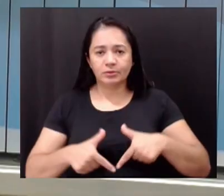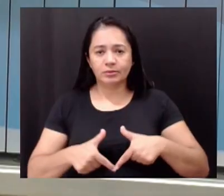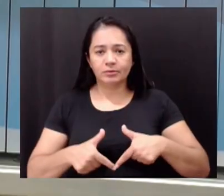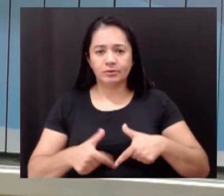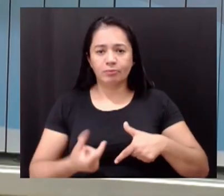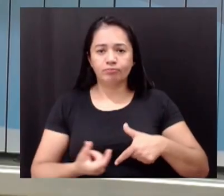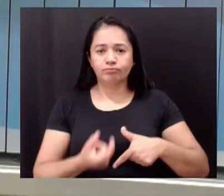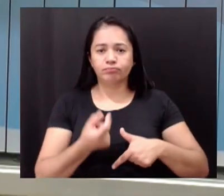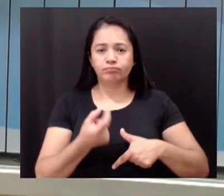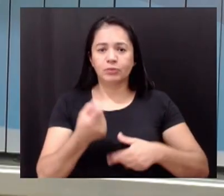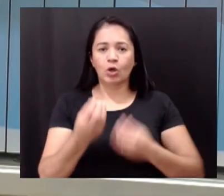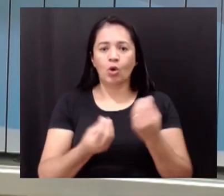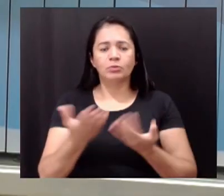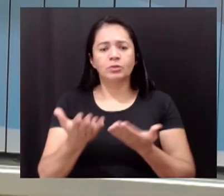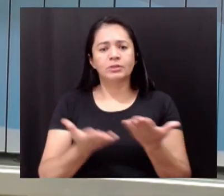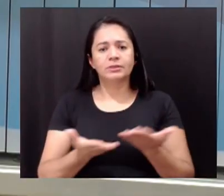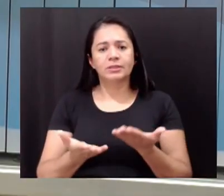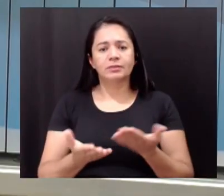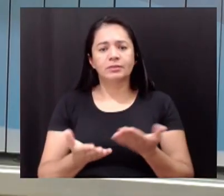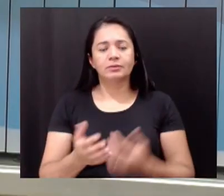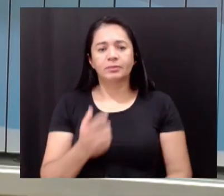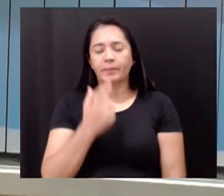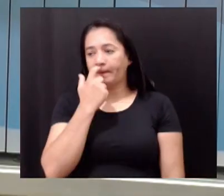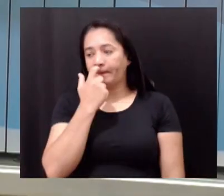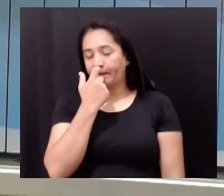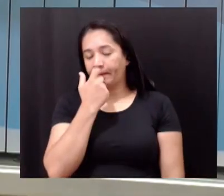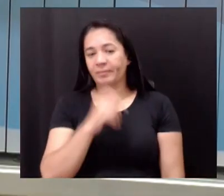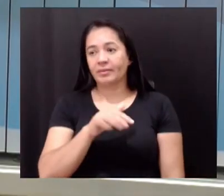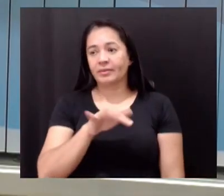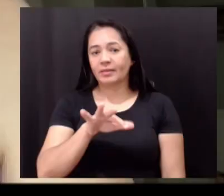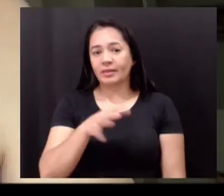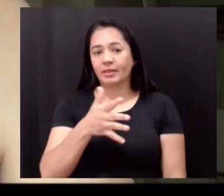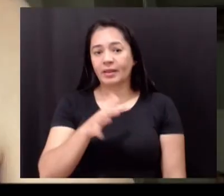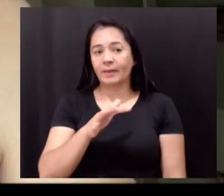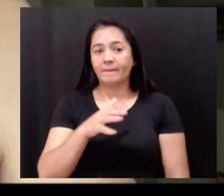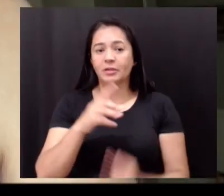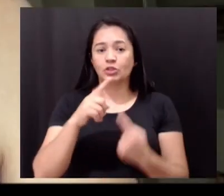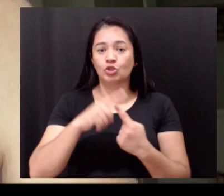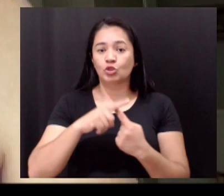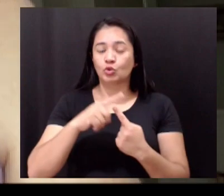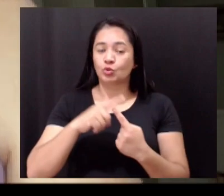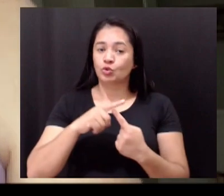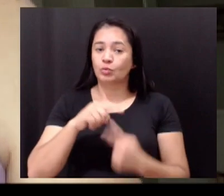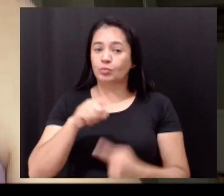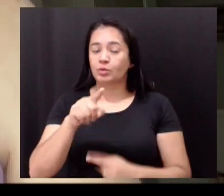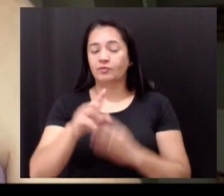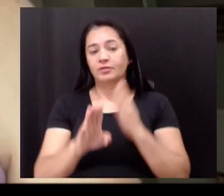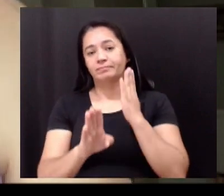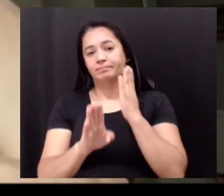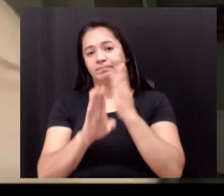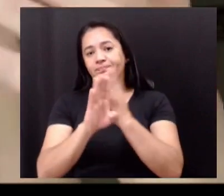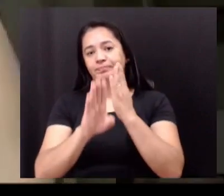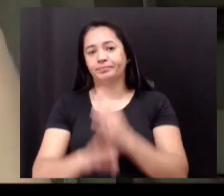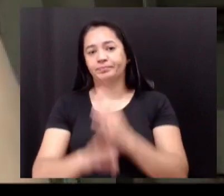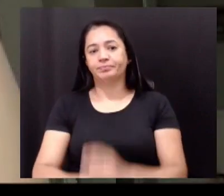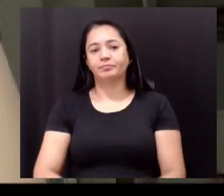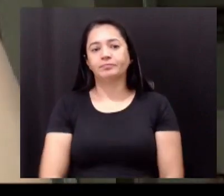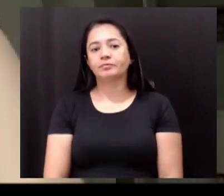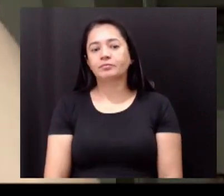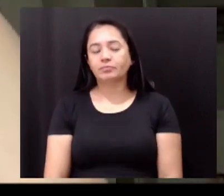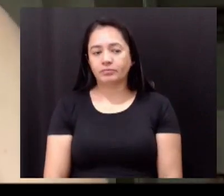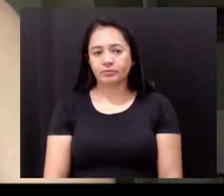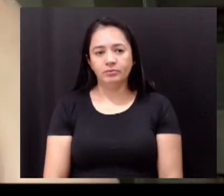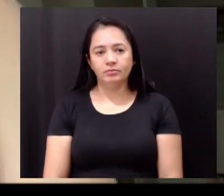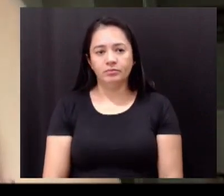Bom, o tratamento vai depender do grau em que você descobriu, né? Para a gente descobrir qual a extensão